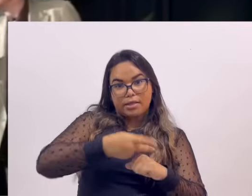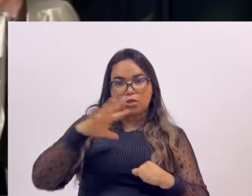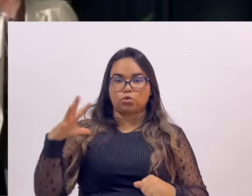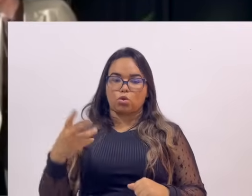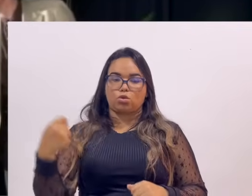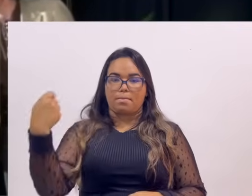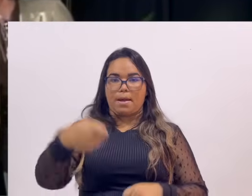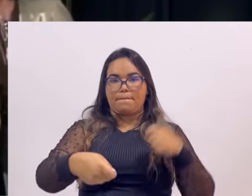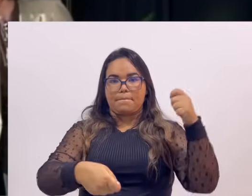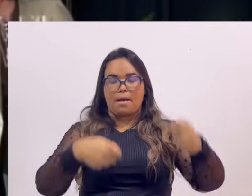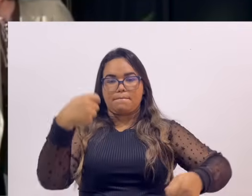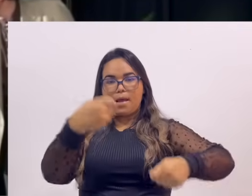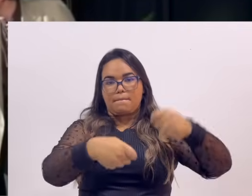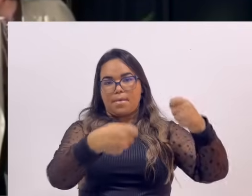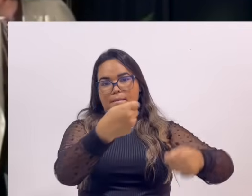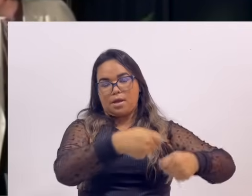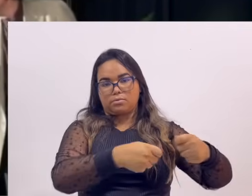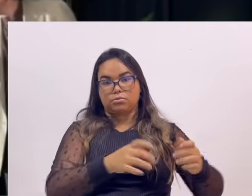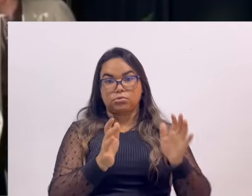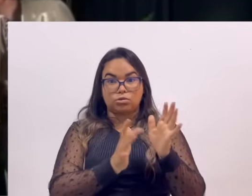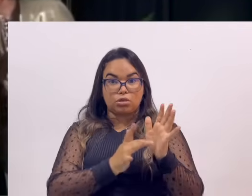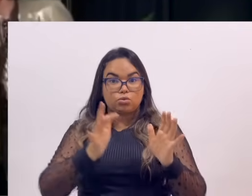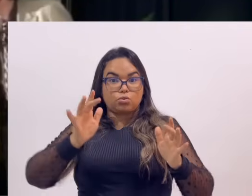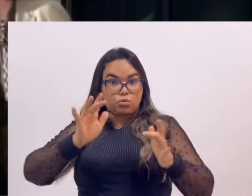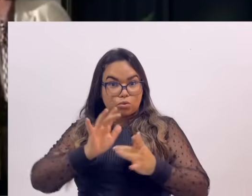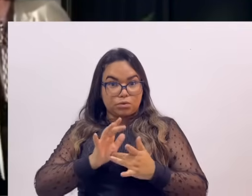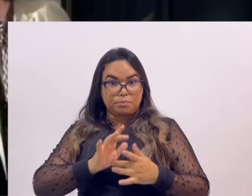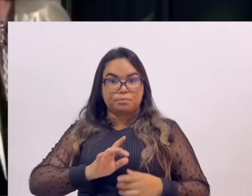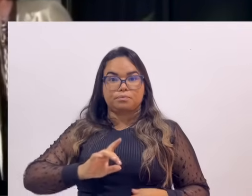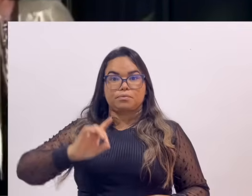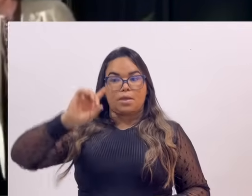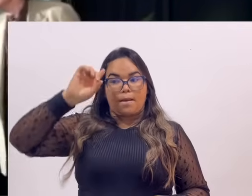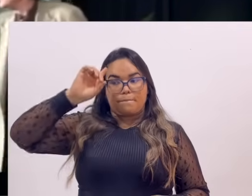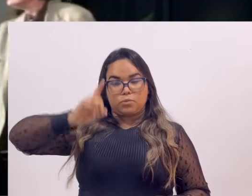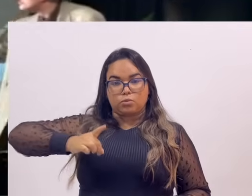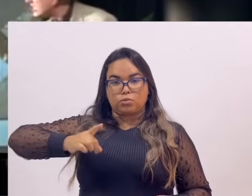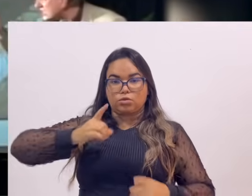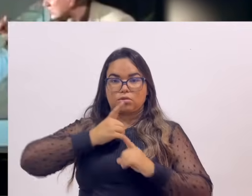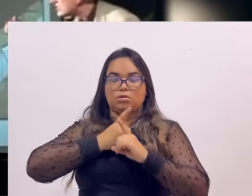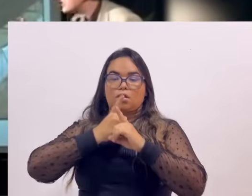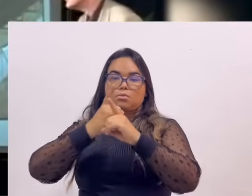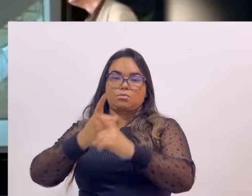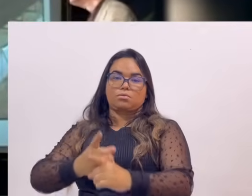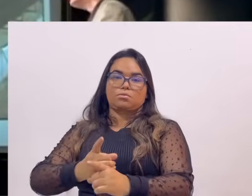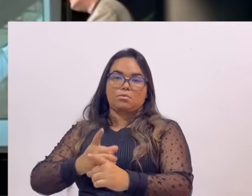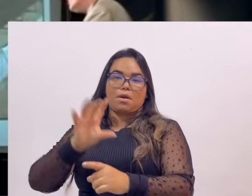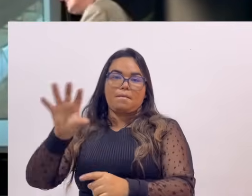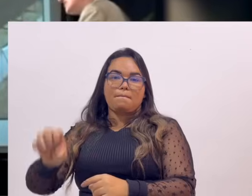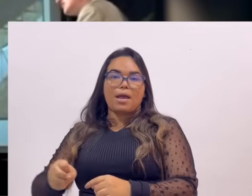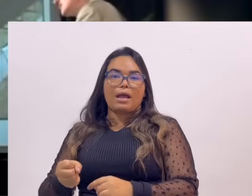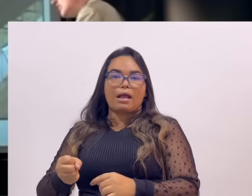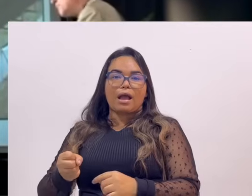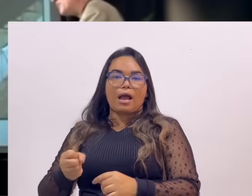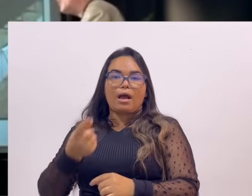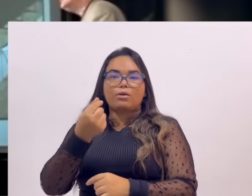E Jesus enviou os seus discípulos para buscar o dinheiro da redenção da boca de um peixe.